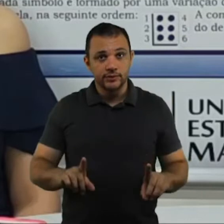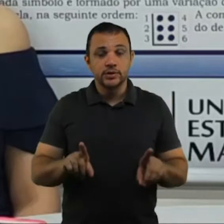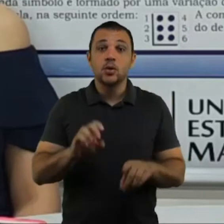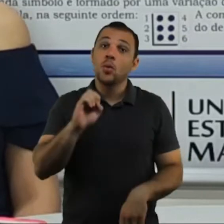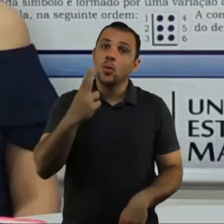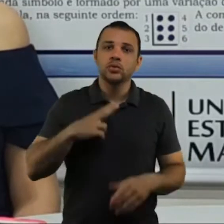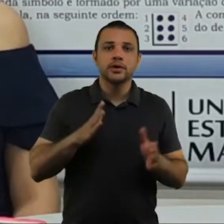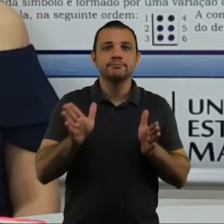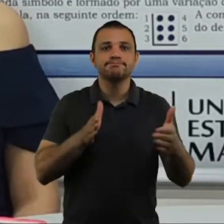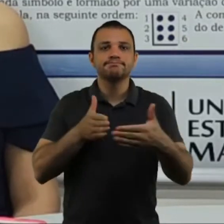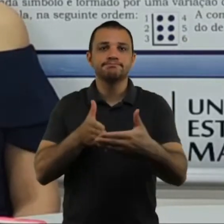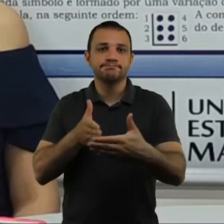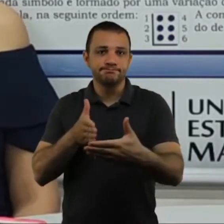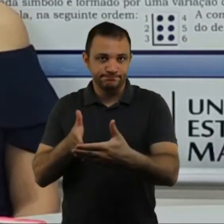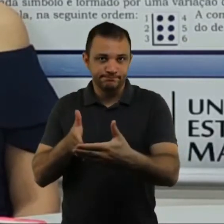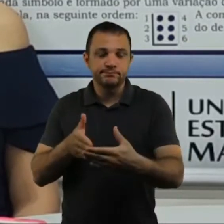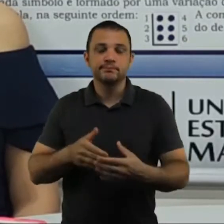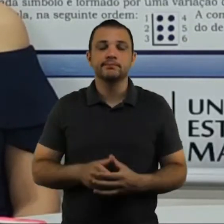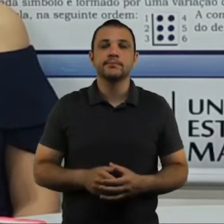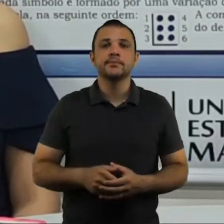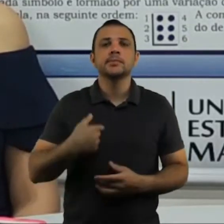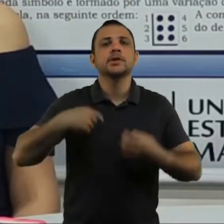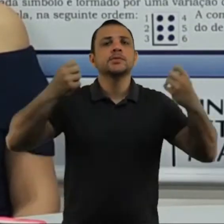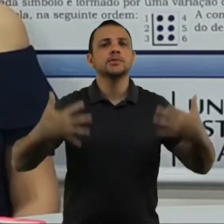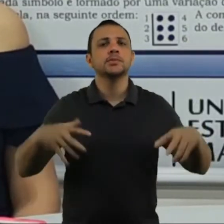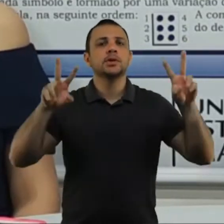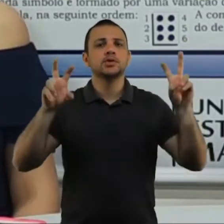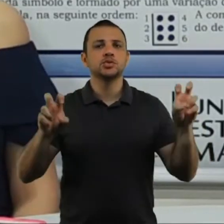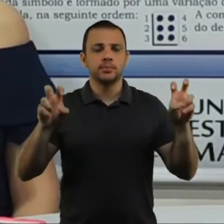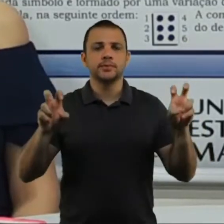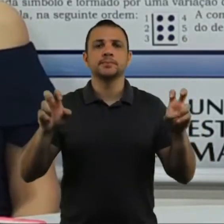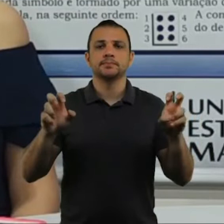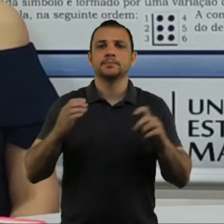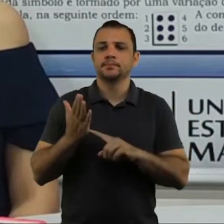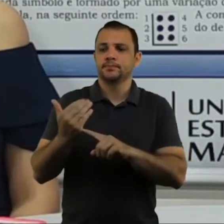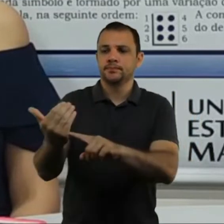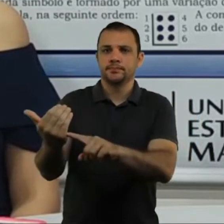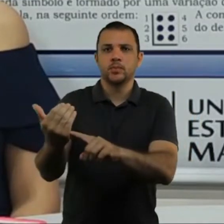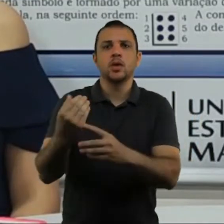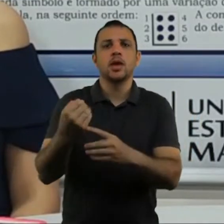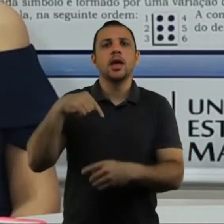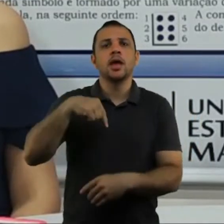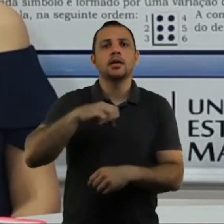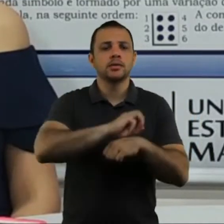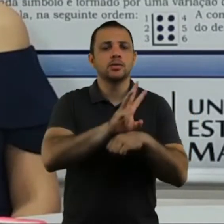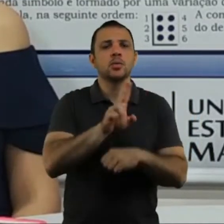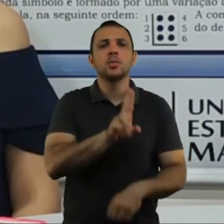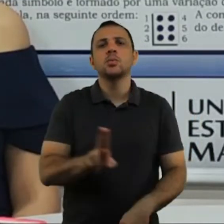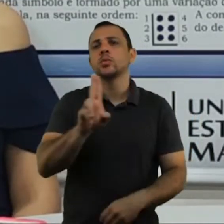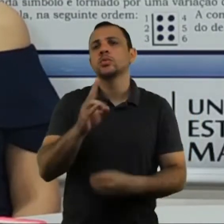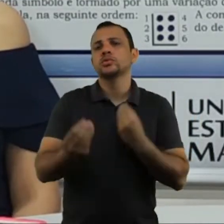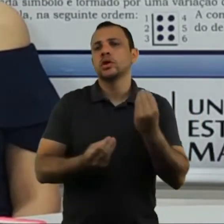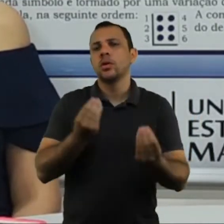certo? Nesse caso, nós vamos falar na tecnologia assistiva, como é que nós utilizamos aqui na UEMA,